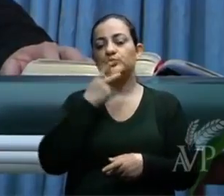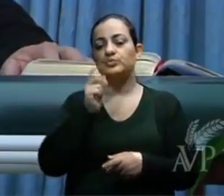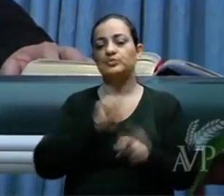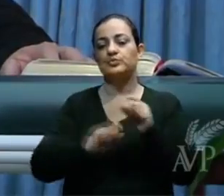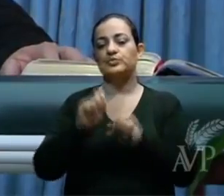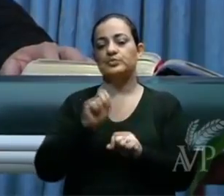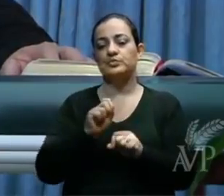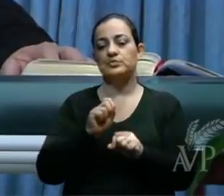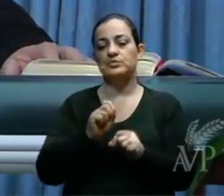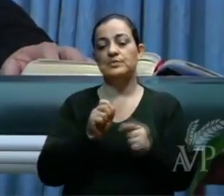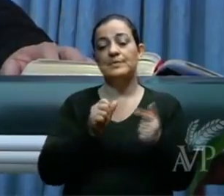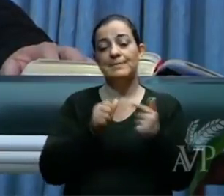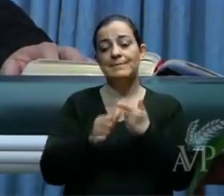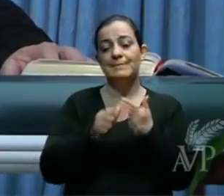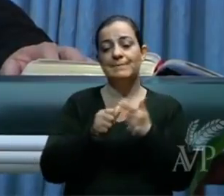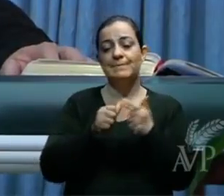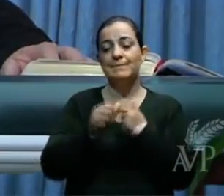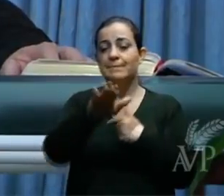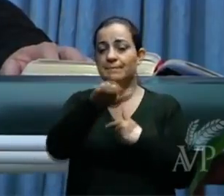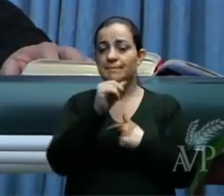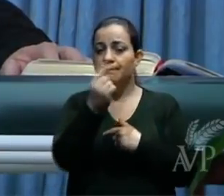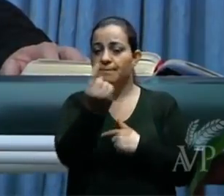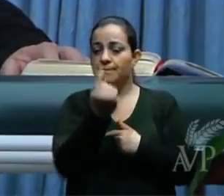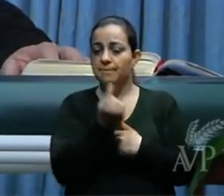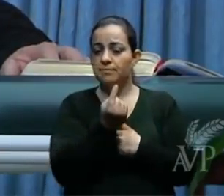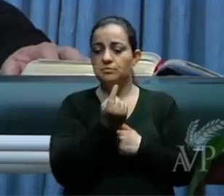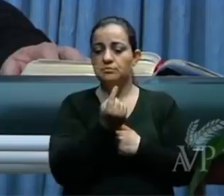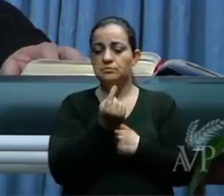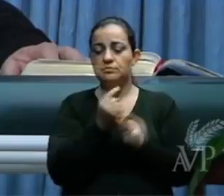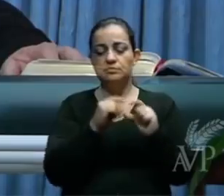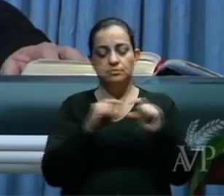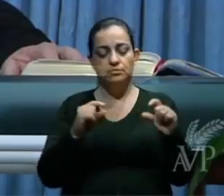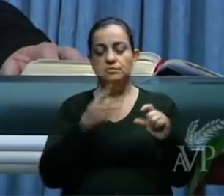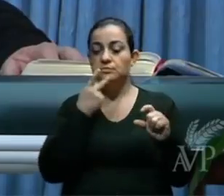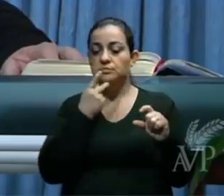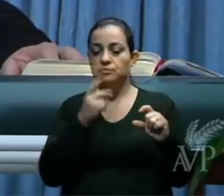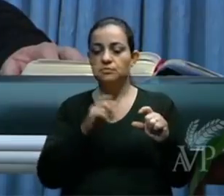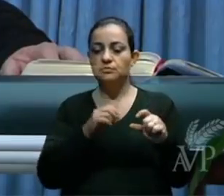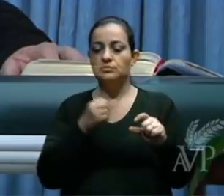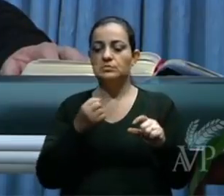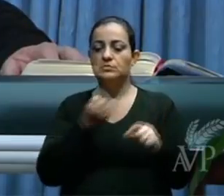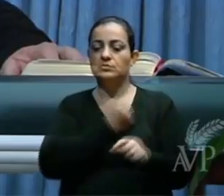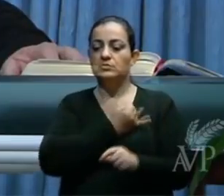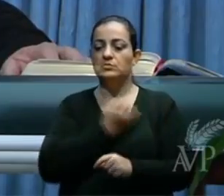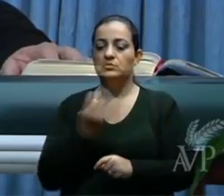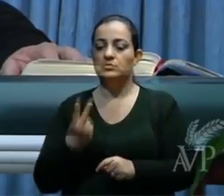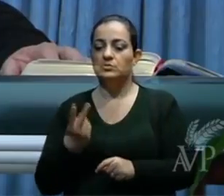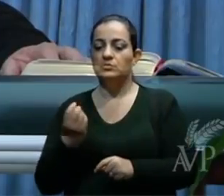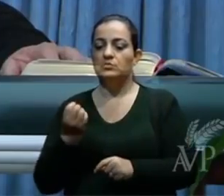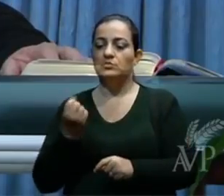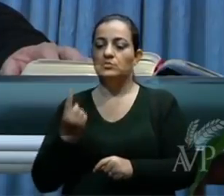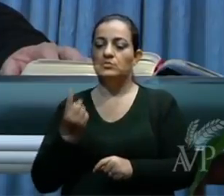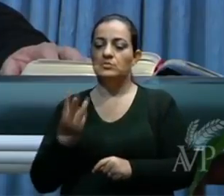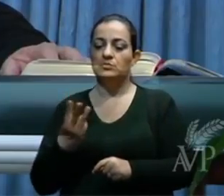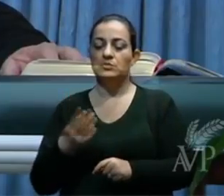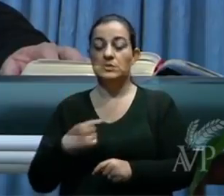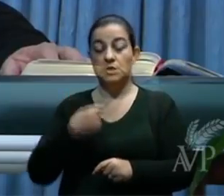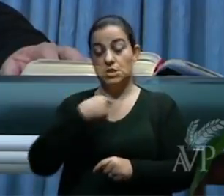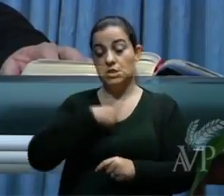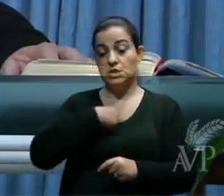a primeira pessoa que me chamou e lhe disse no parágrafo 213 eu